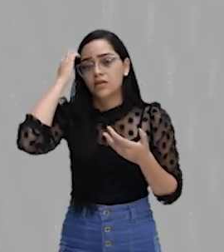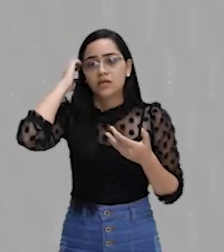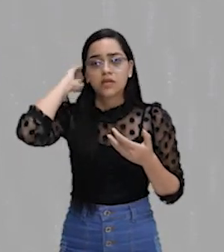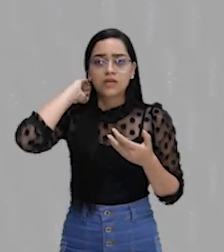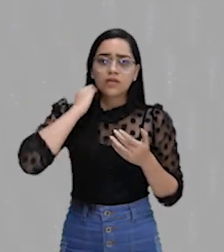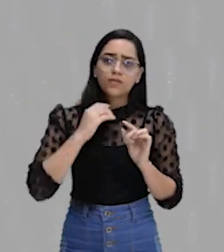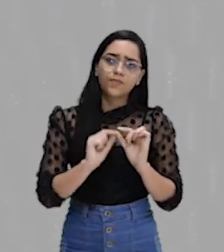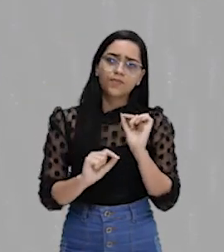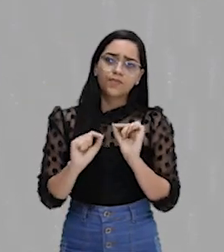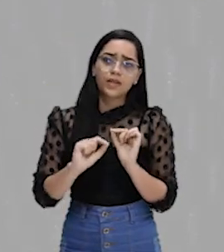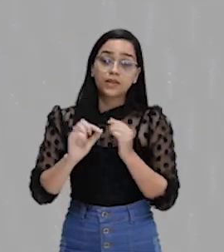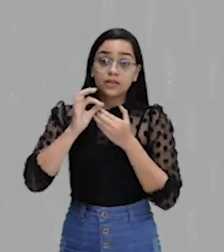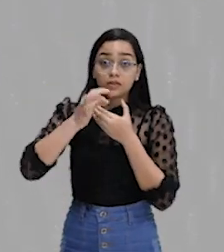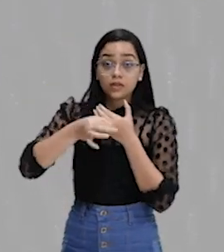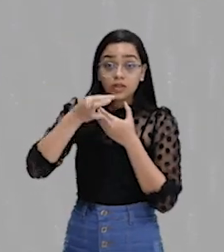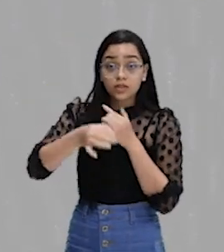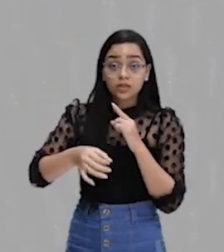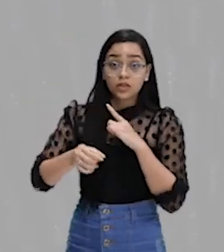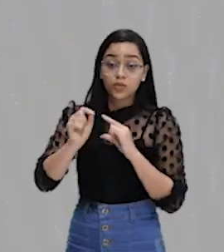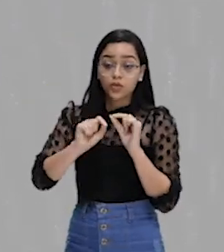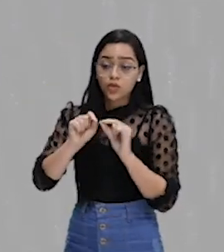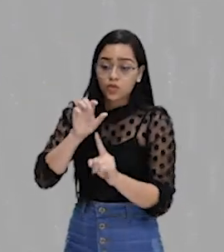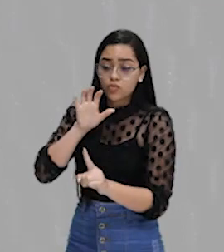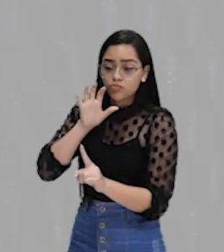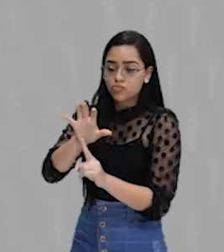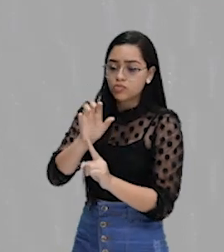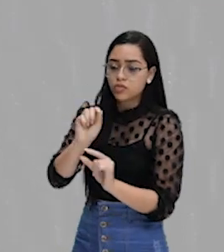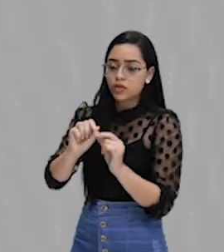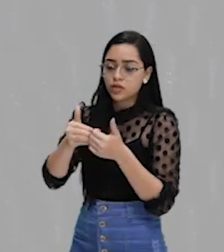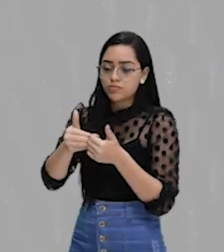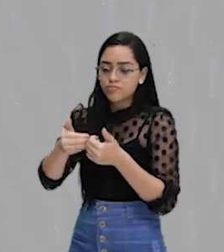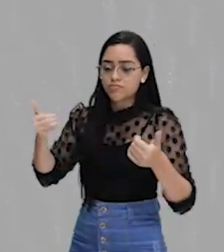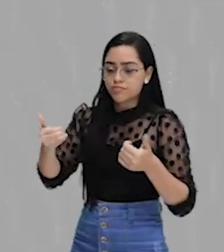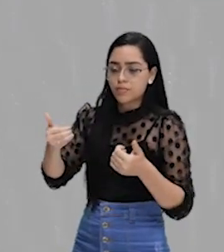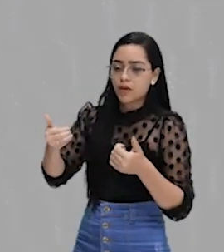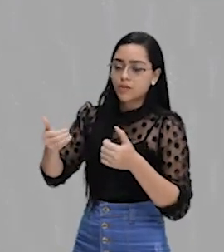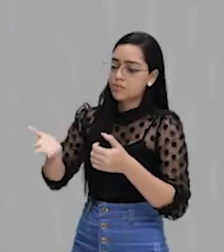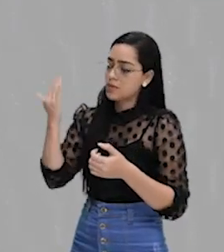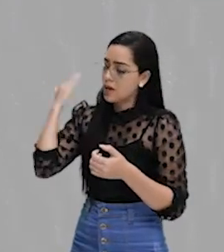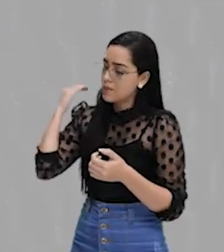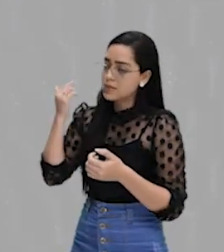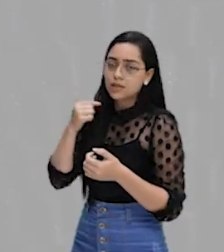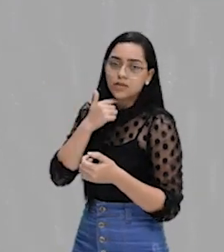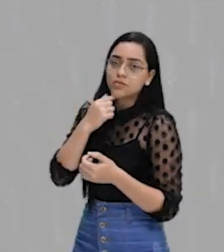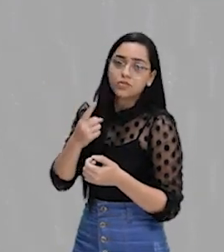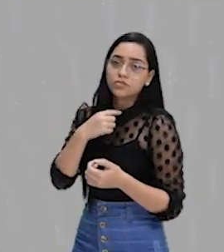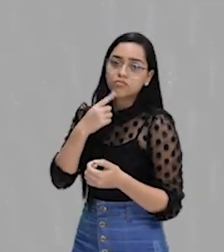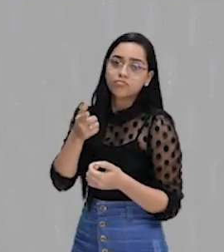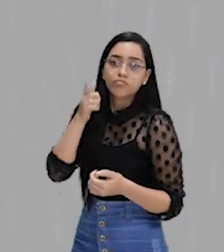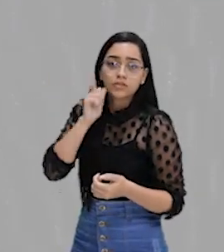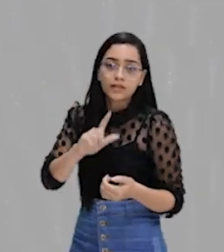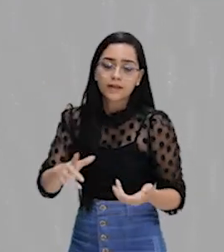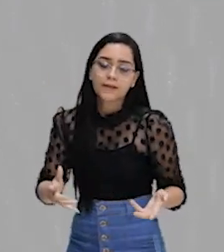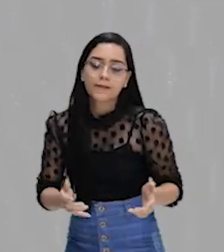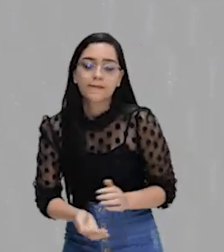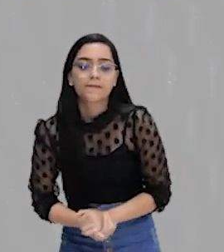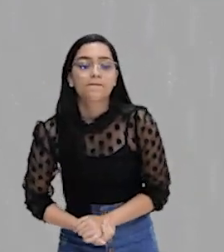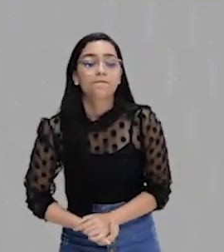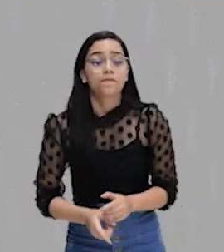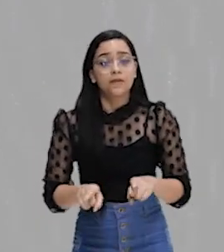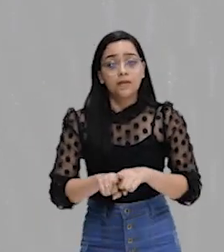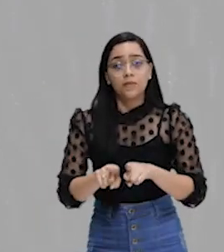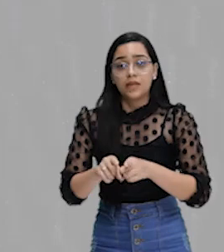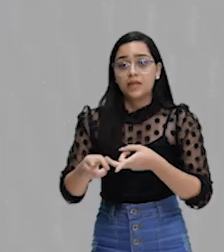são críticas que é uma tentativa do Renascimento de romper com esse passado, mas ele não consegue. Uma outra coisa interessante, quando